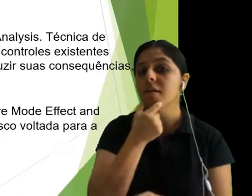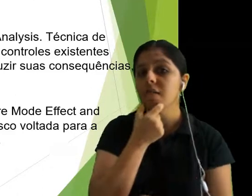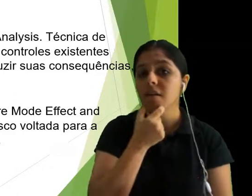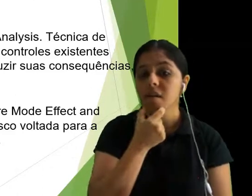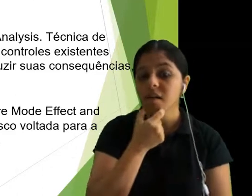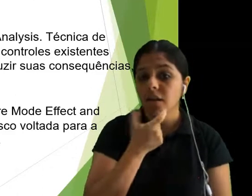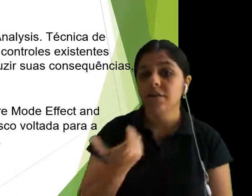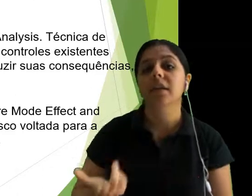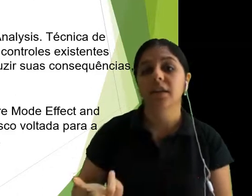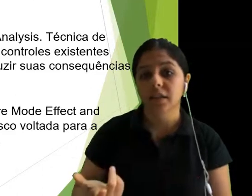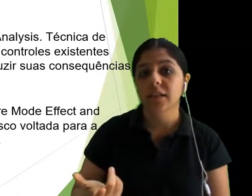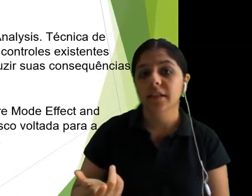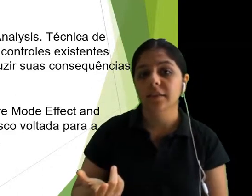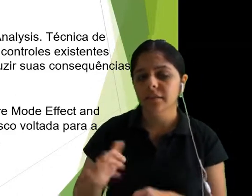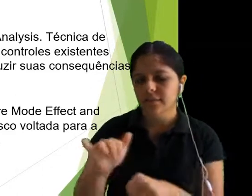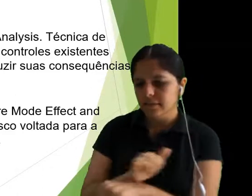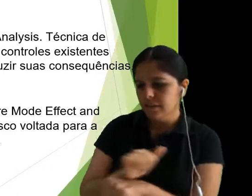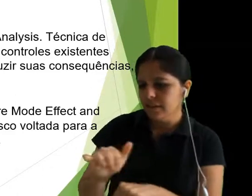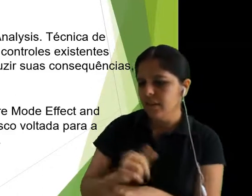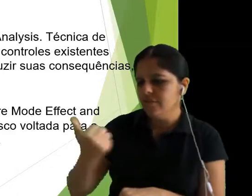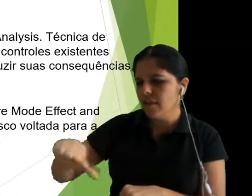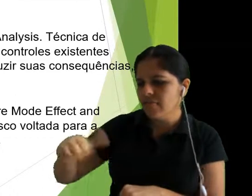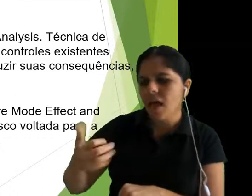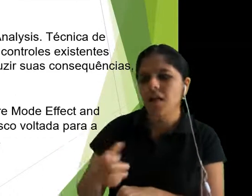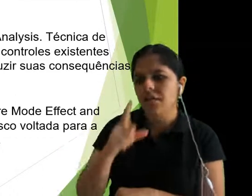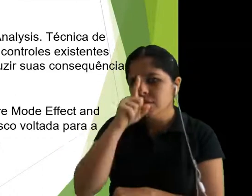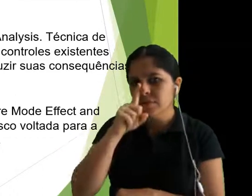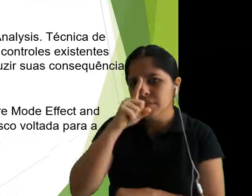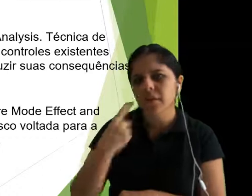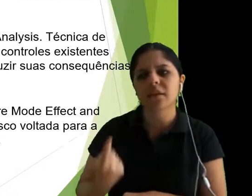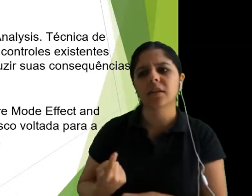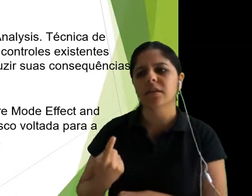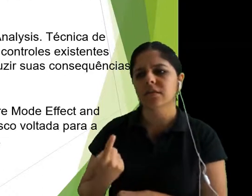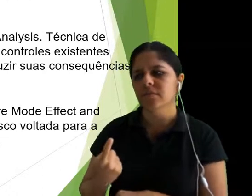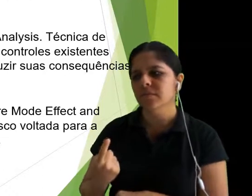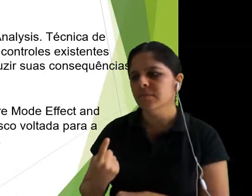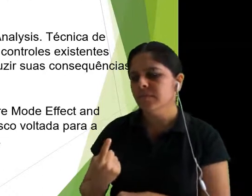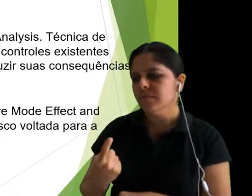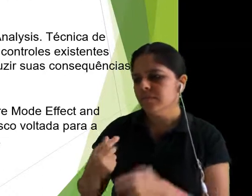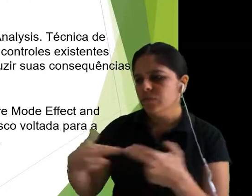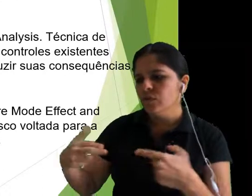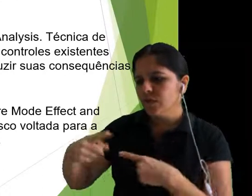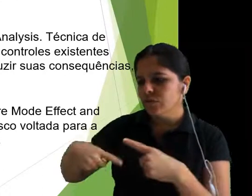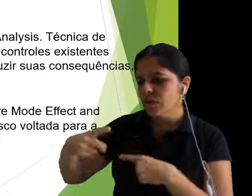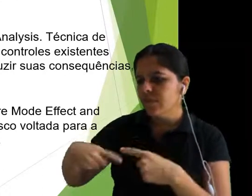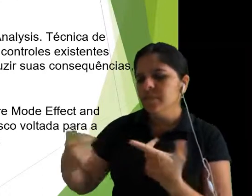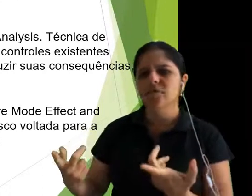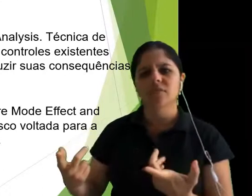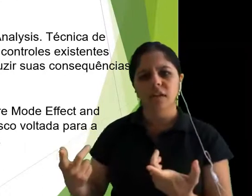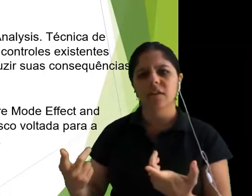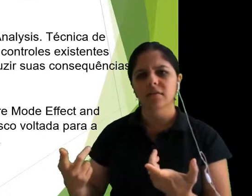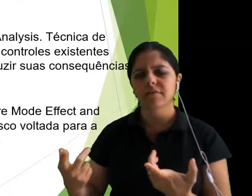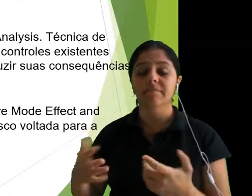Effect and Criticality Analysis. Então, é uma técnica de análise de risco voltada para a confiabilidade de sistemas e